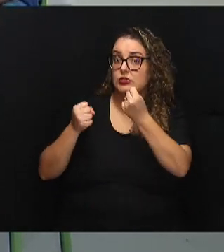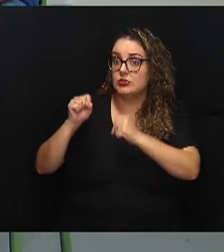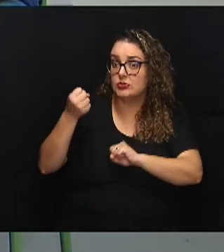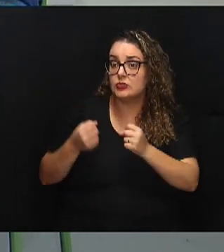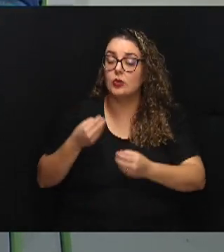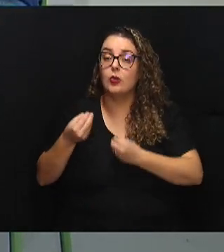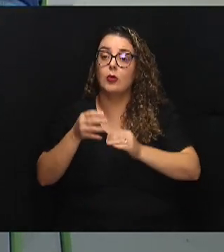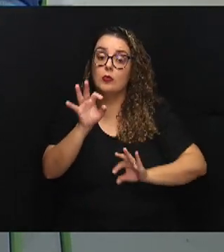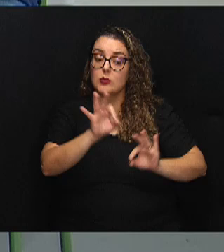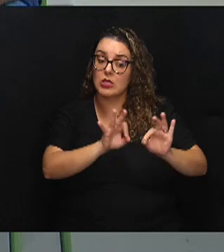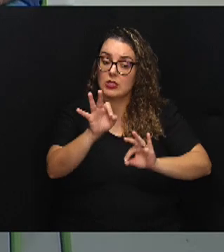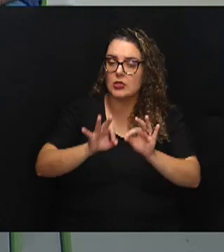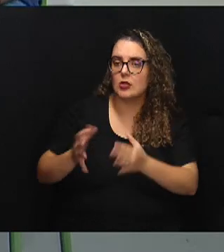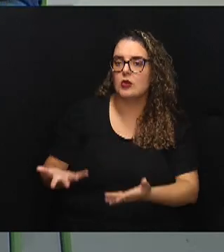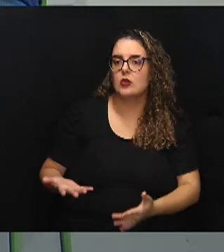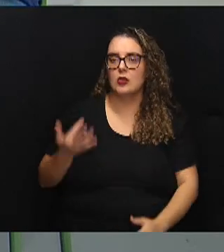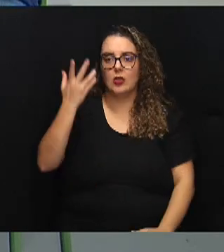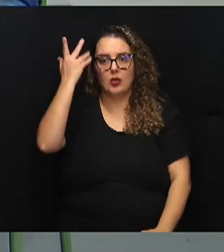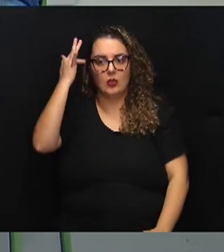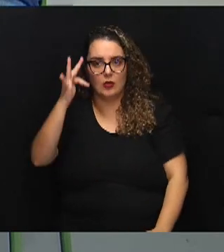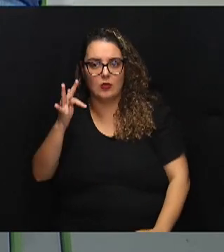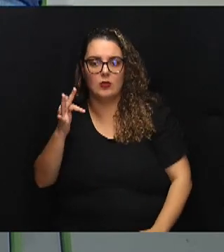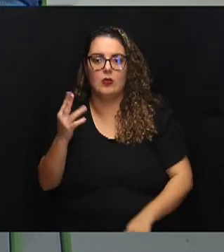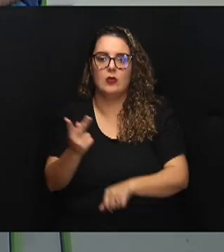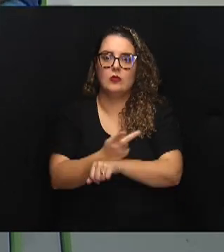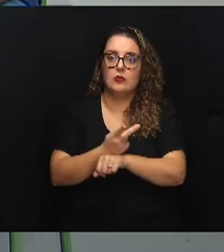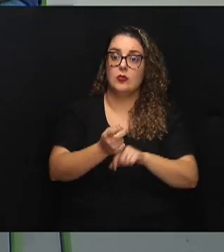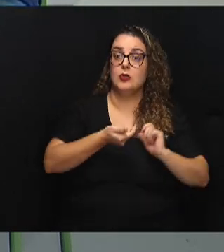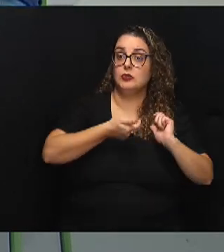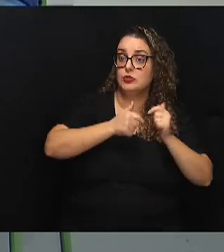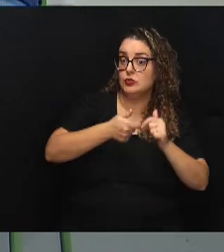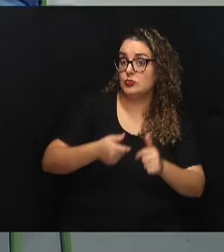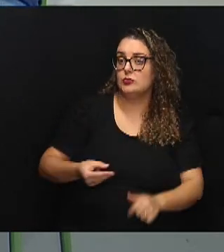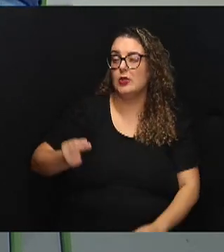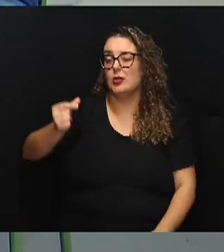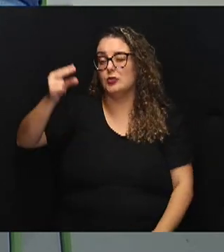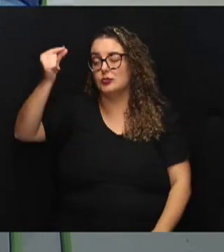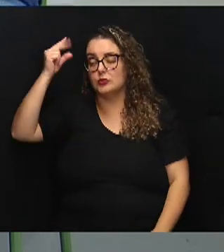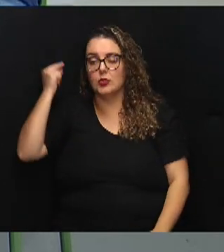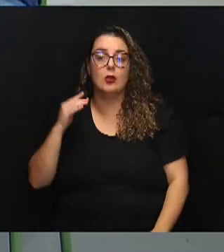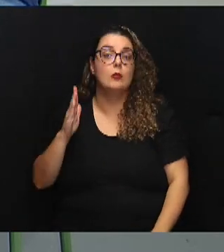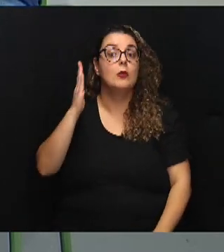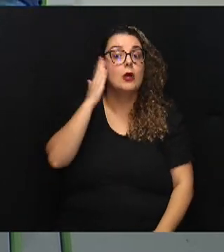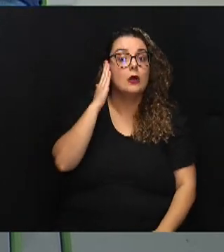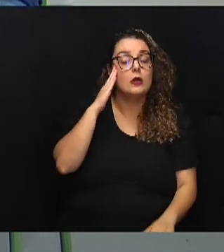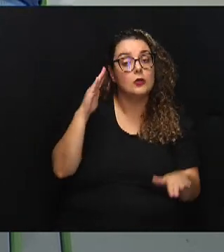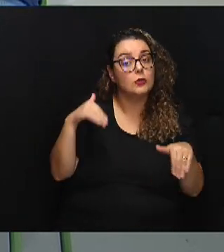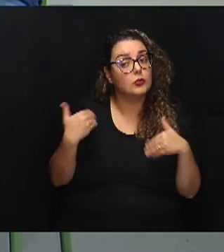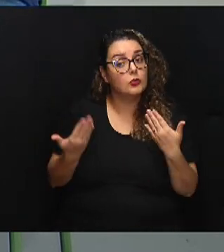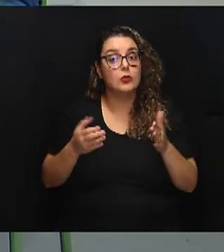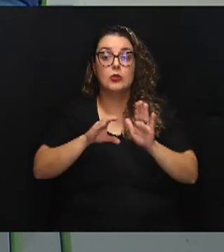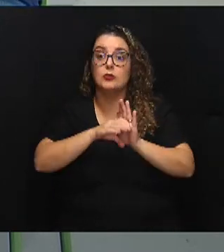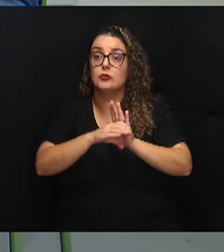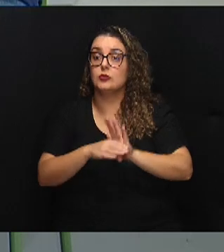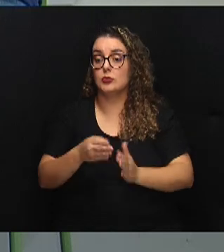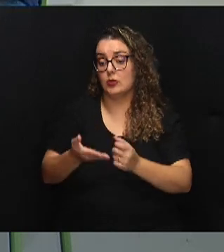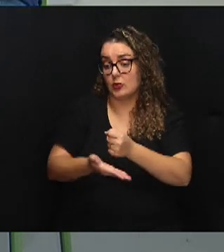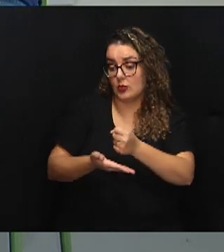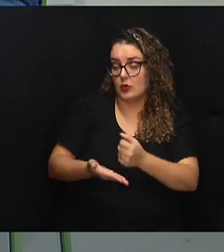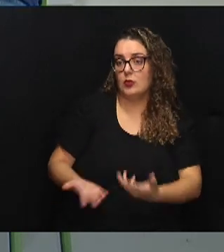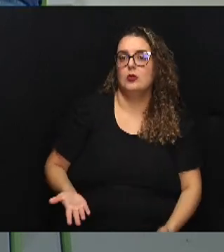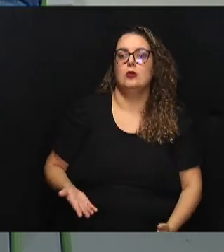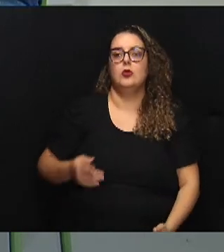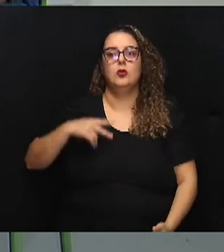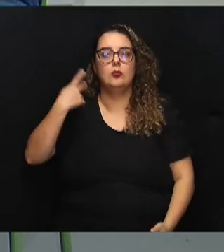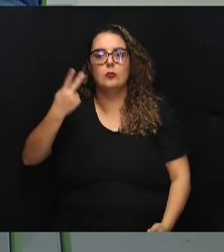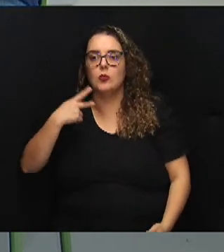se organizando. A filosofia vai buscar lá nos clássicos da antiguidade para entender quais são os conceitos, os princípios ali sobre